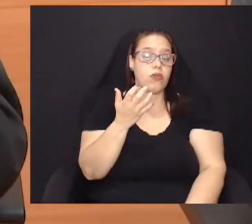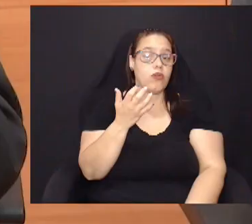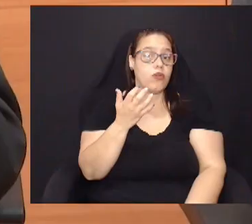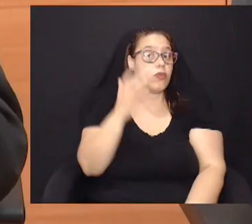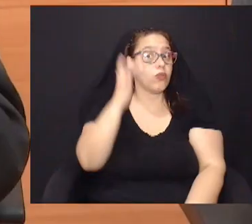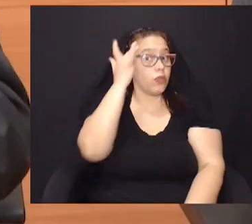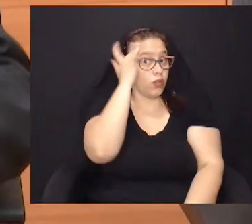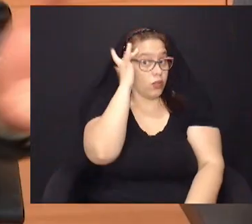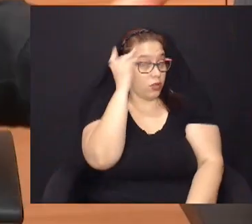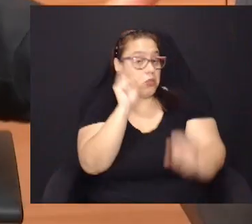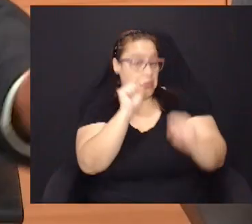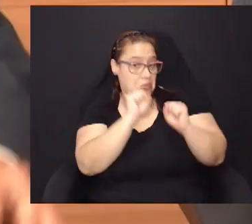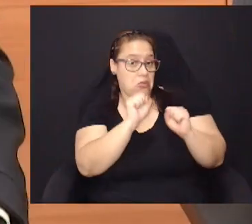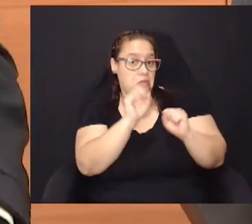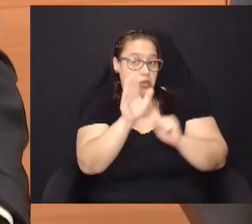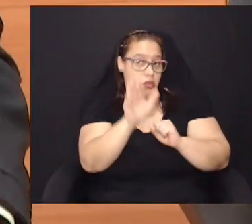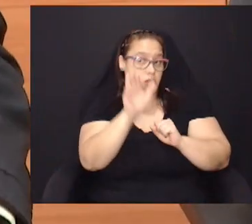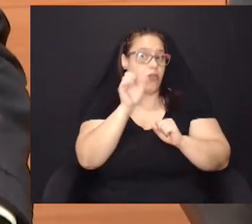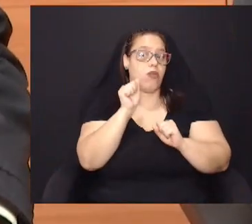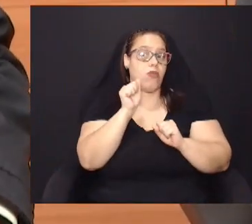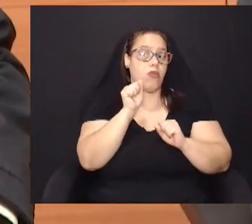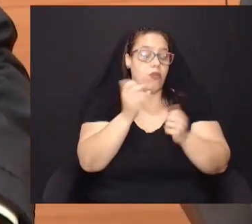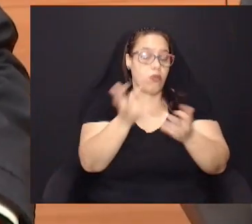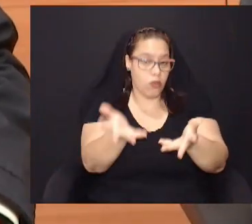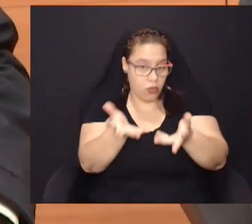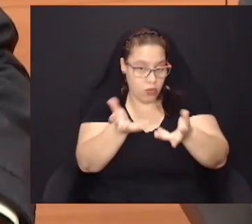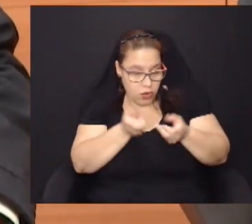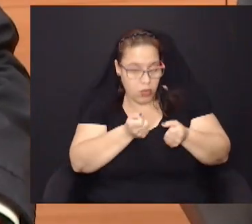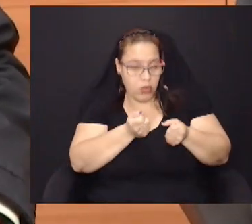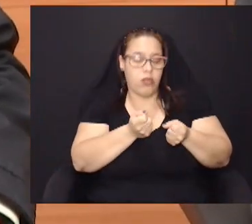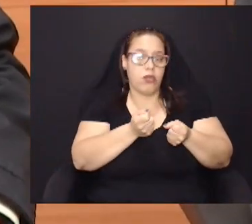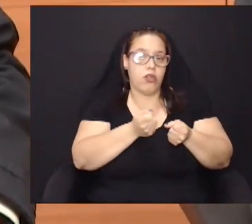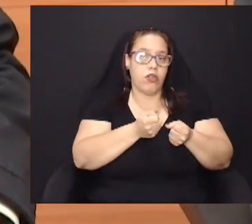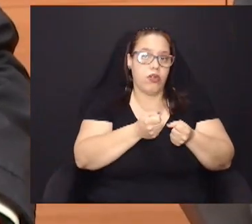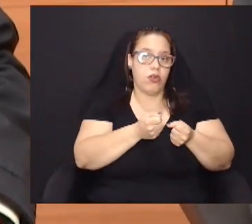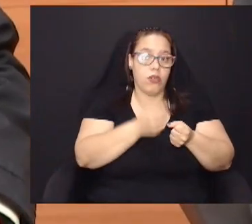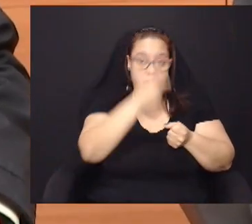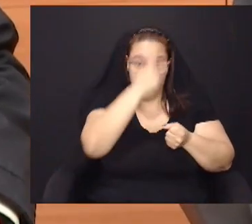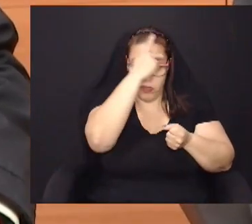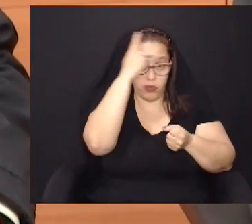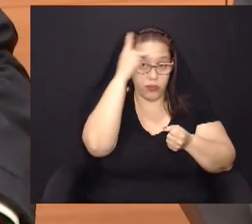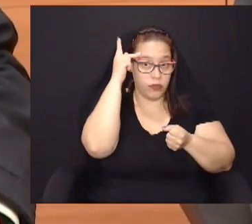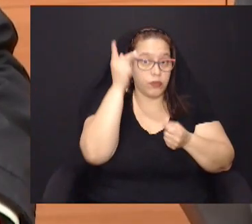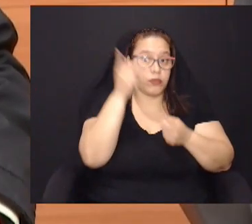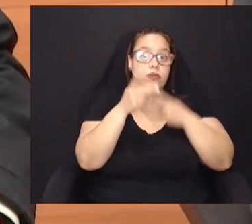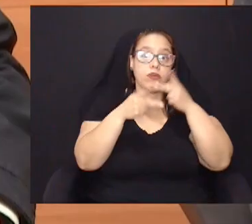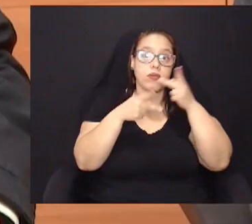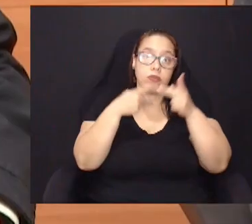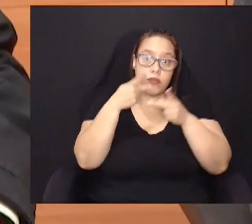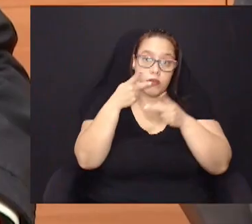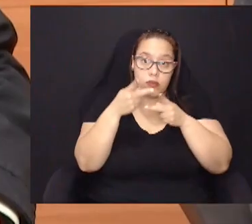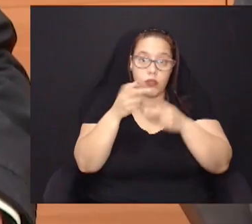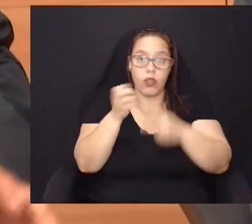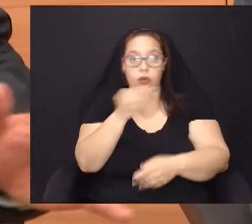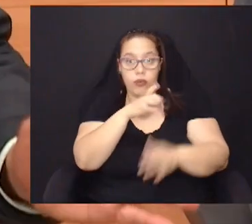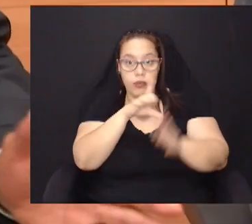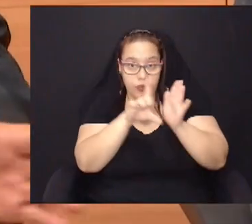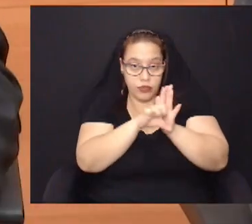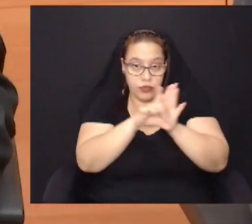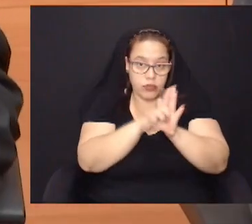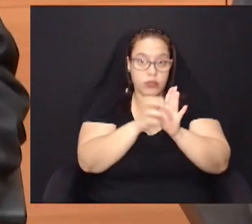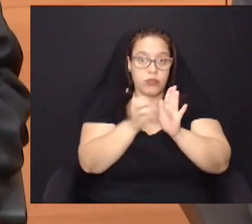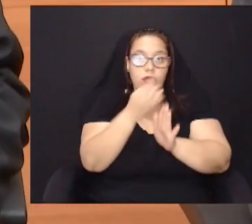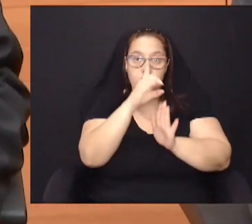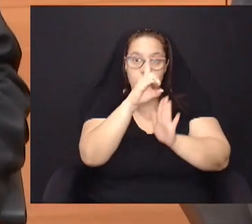que poderia aí chamar, fazer um convite ao pessoal aí para estar falando sobre essa nova lei, sobre esse novo decreto,